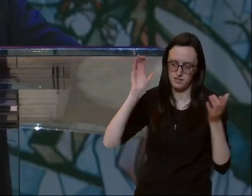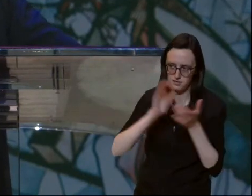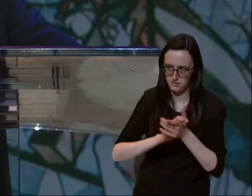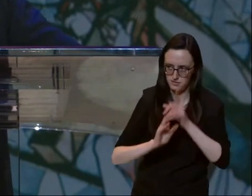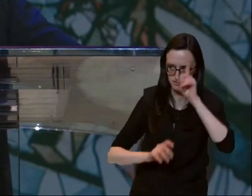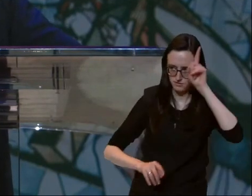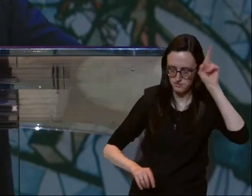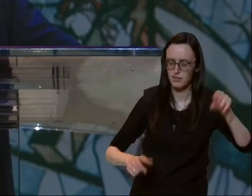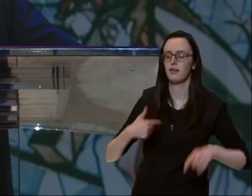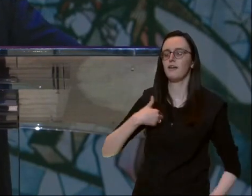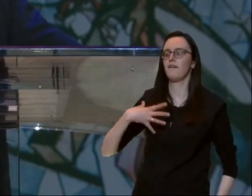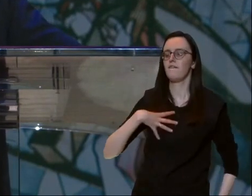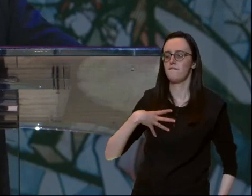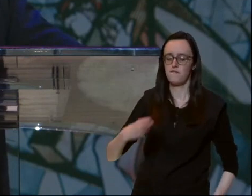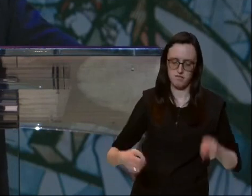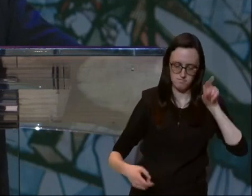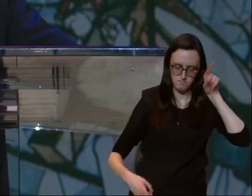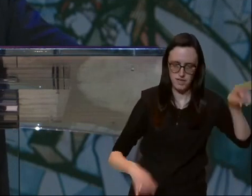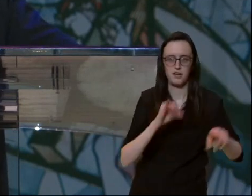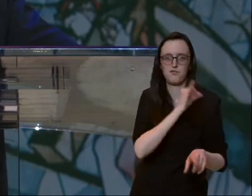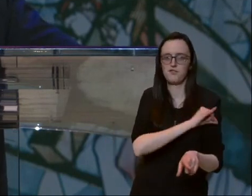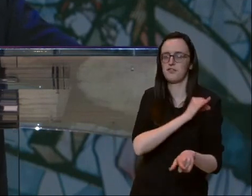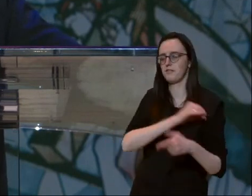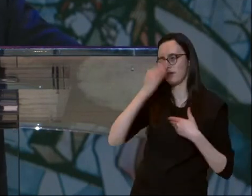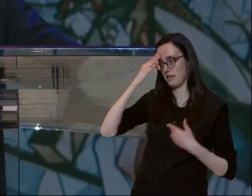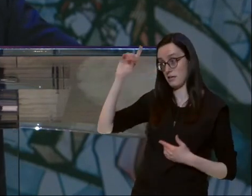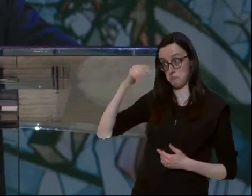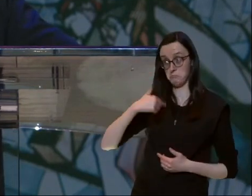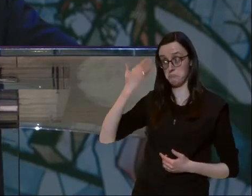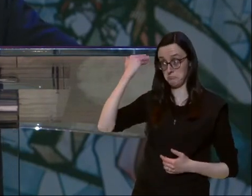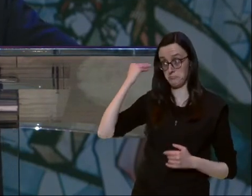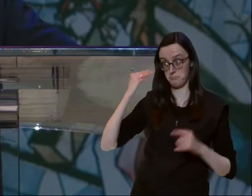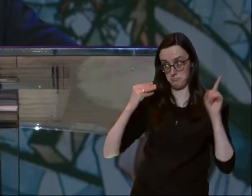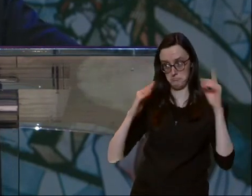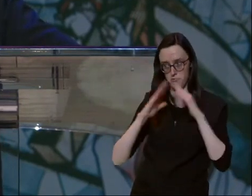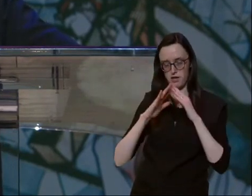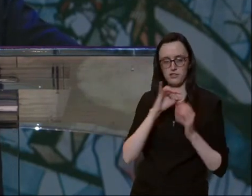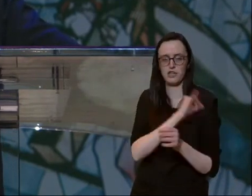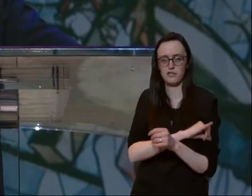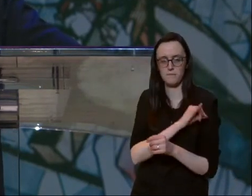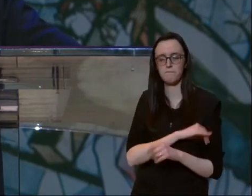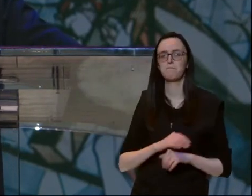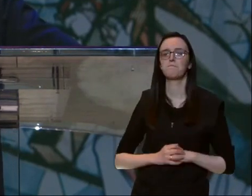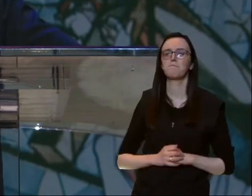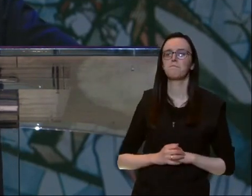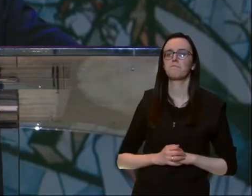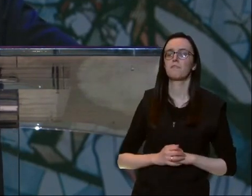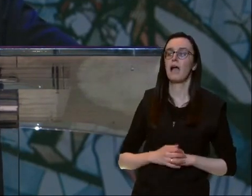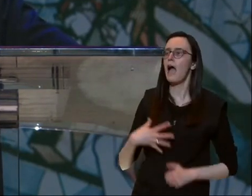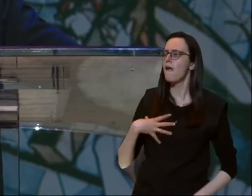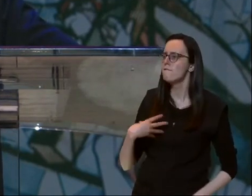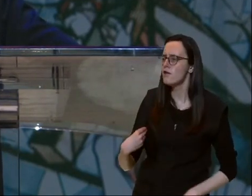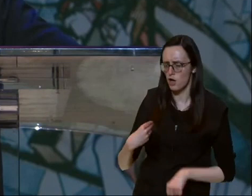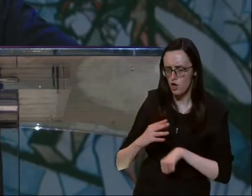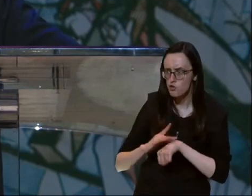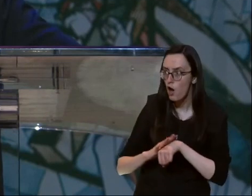casei, tive os filhos ali, graças a Deus. E quando um filho passava